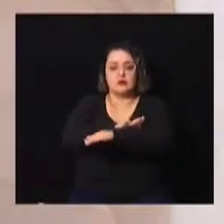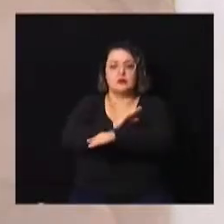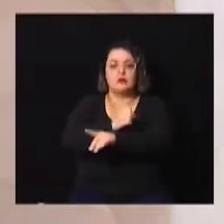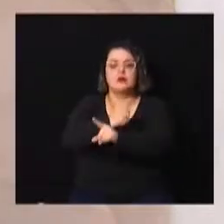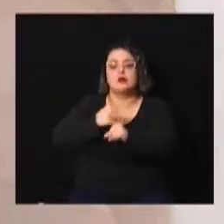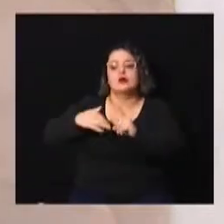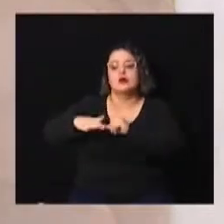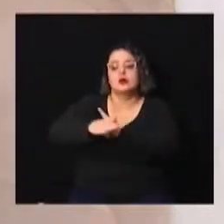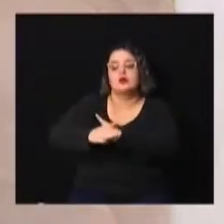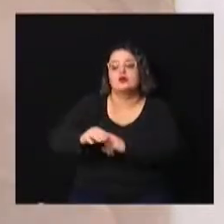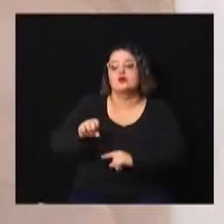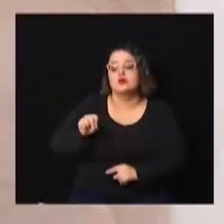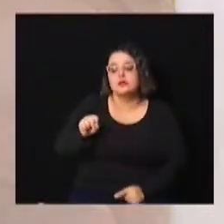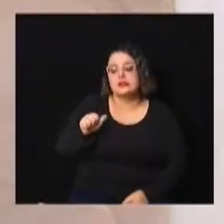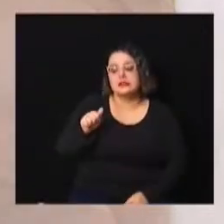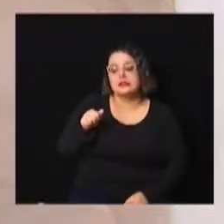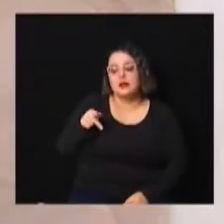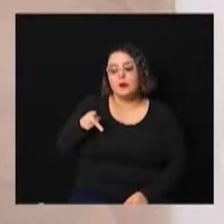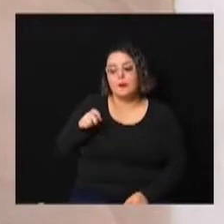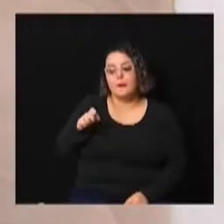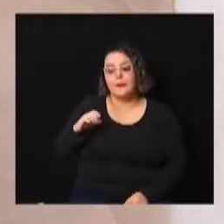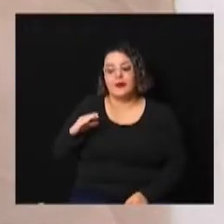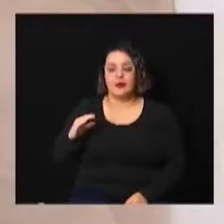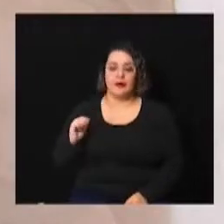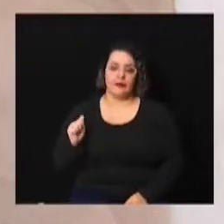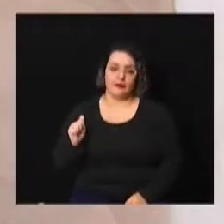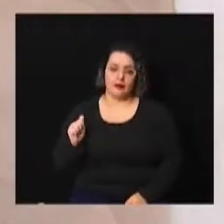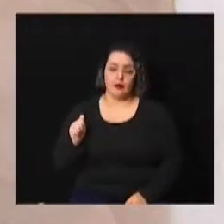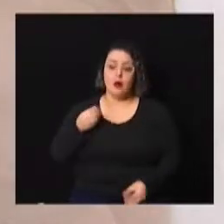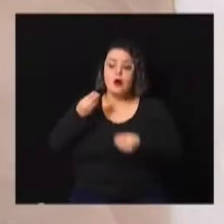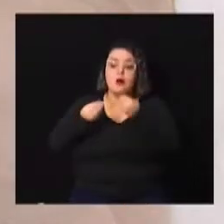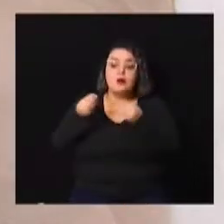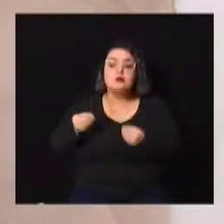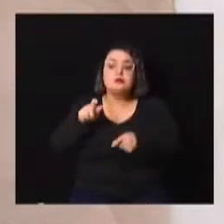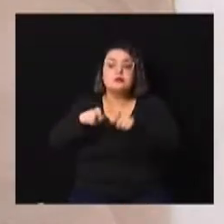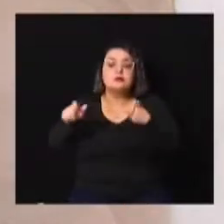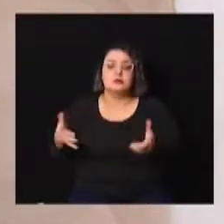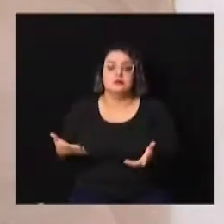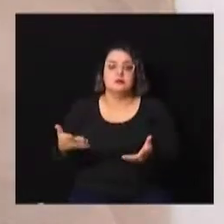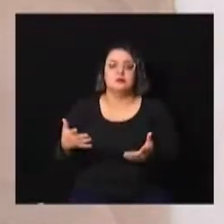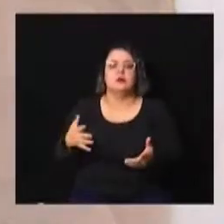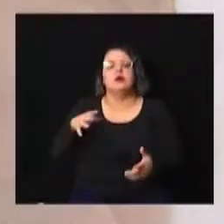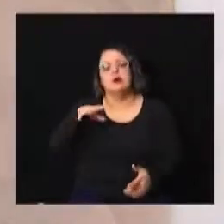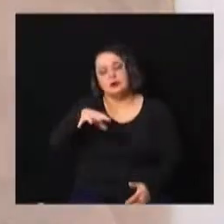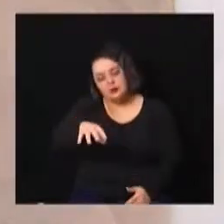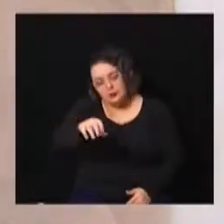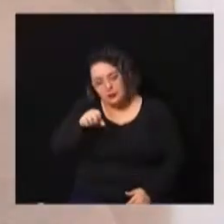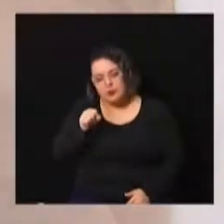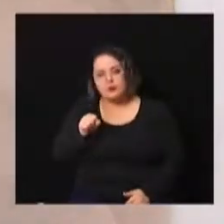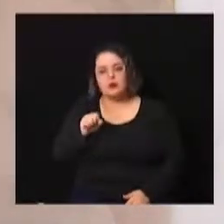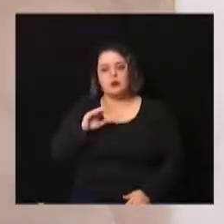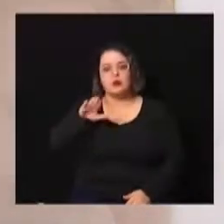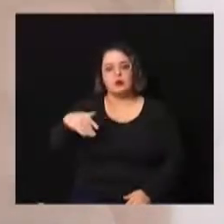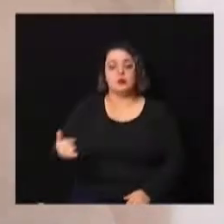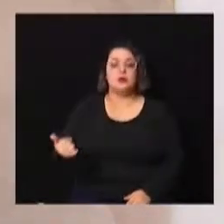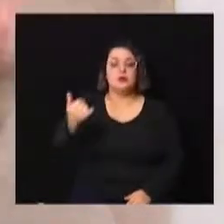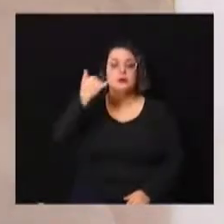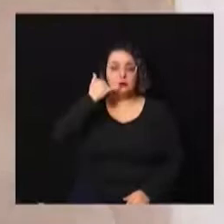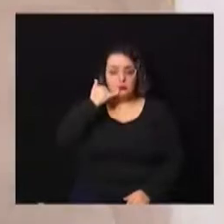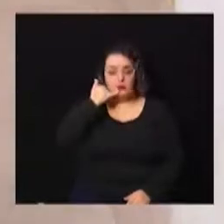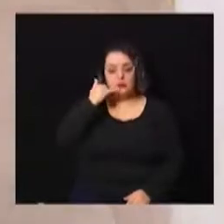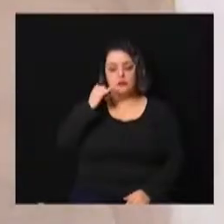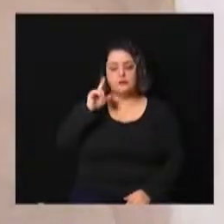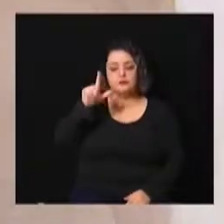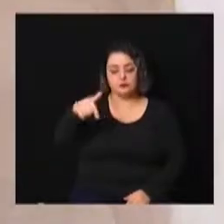do Sapeca ligou e falou, como que vocês estão? Falei, ela tinha acabado, ela veio, buscou tudo, mas quando ela levou, depois